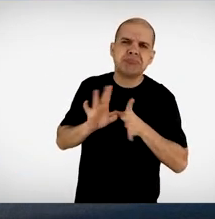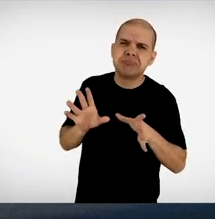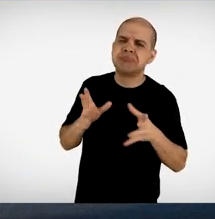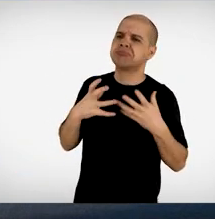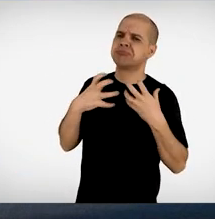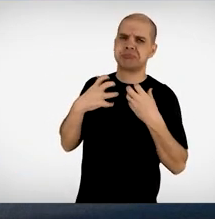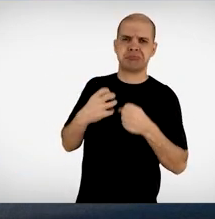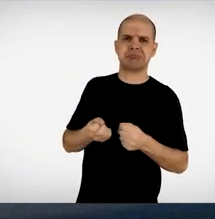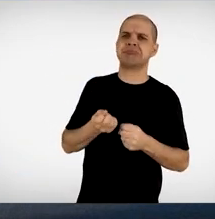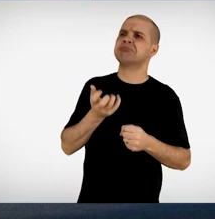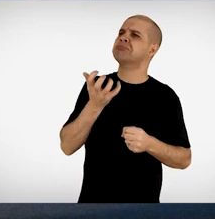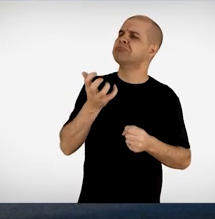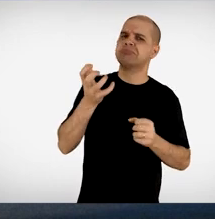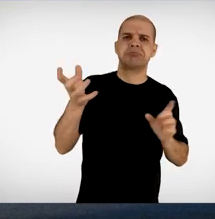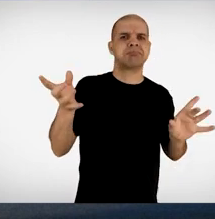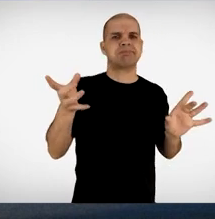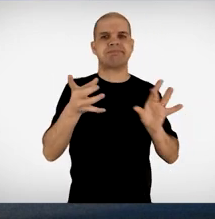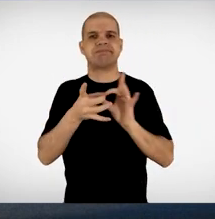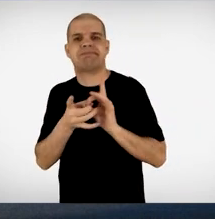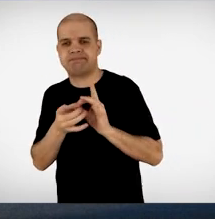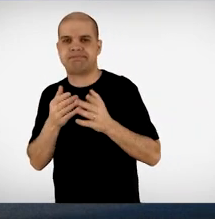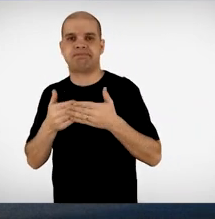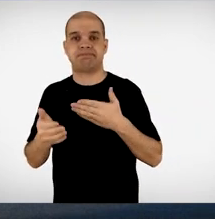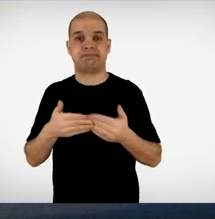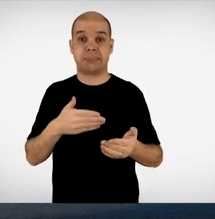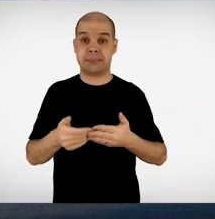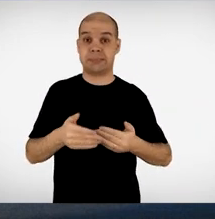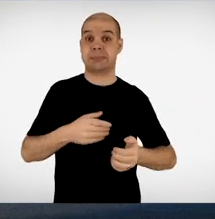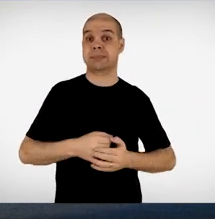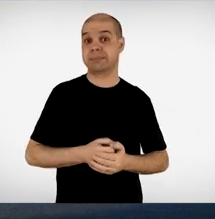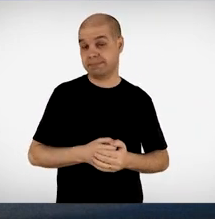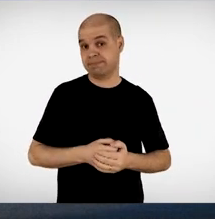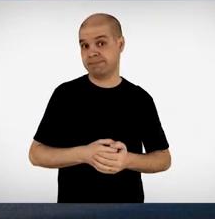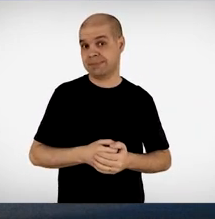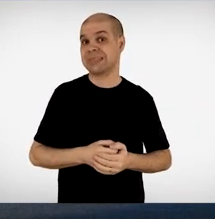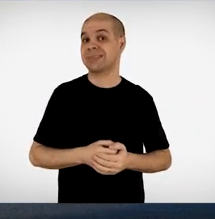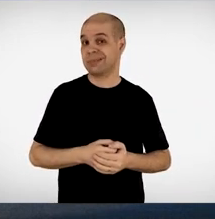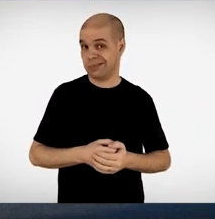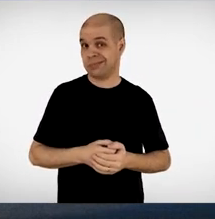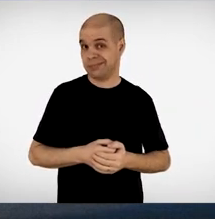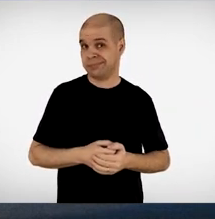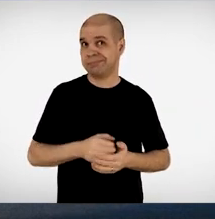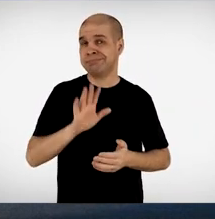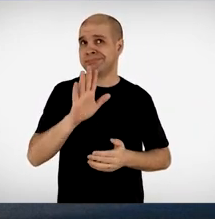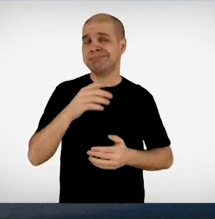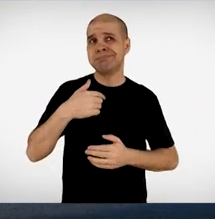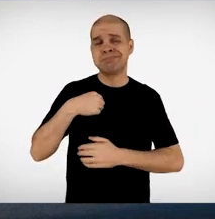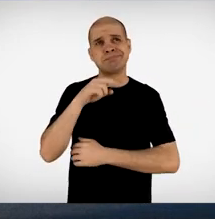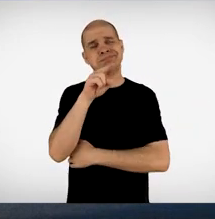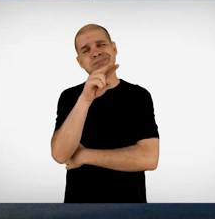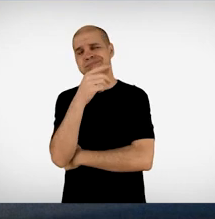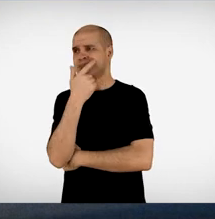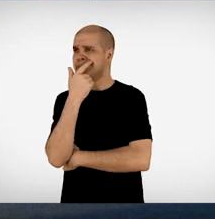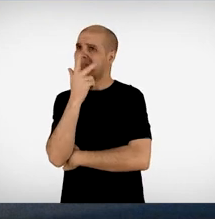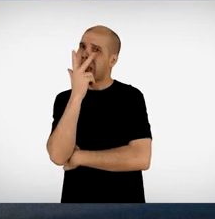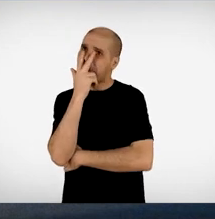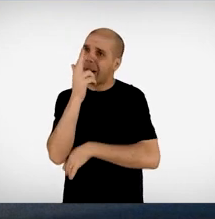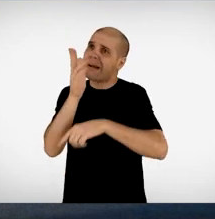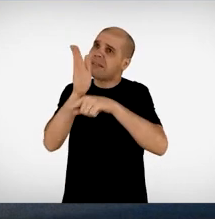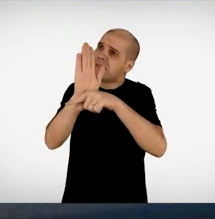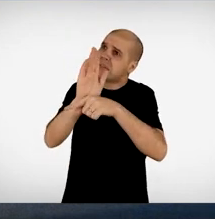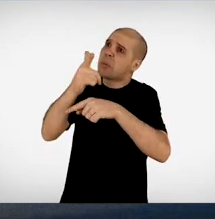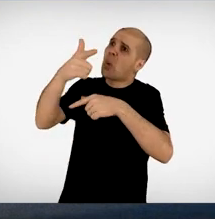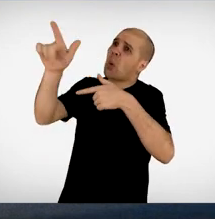outras personagens femininas do cinema e da literatura, que são apresentadas como mulheres que não sabem o que querem ou que querem